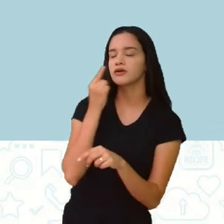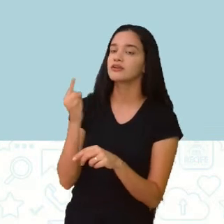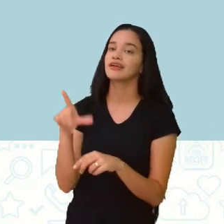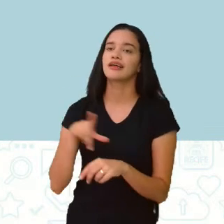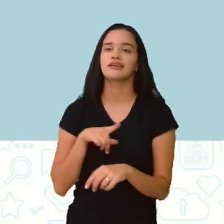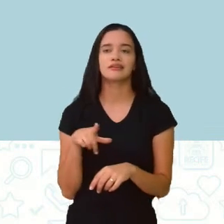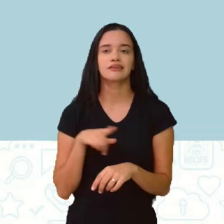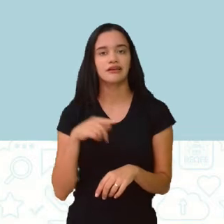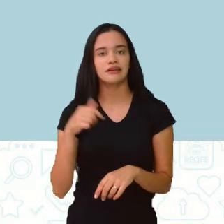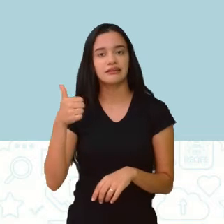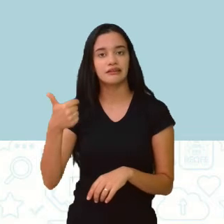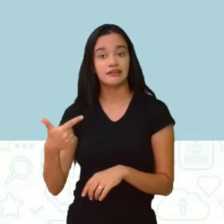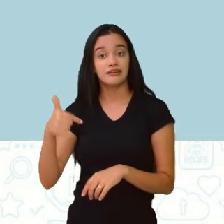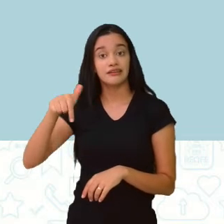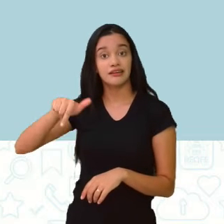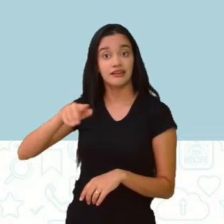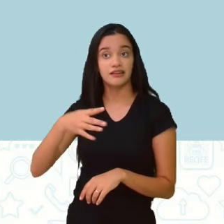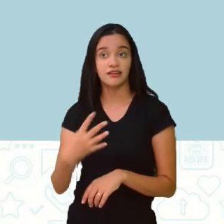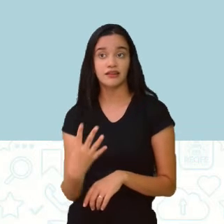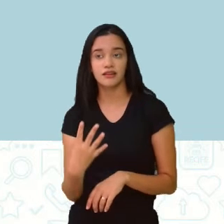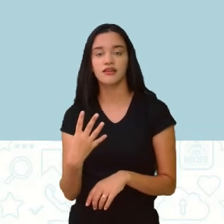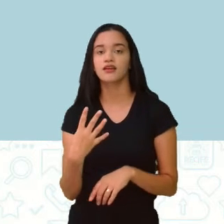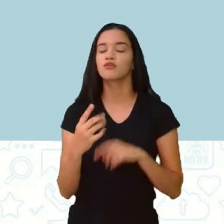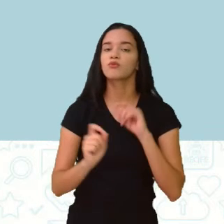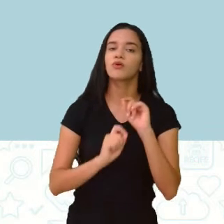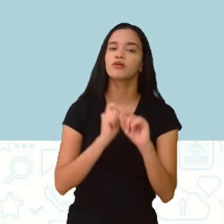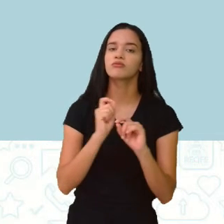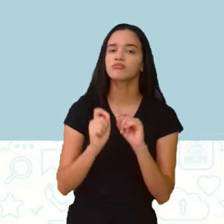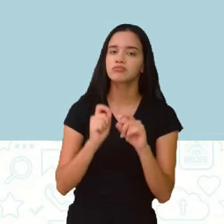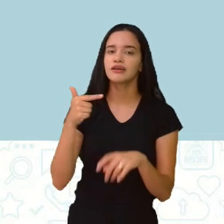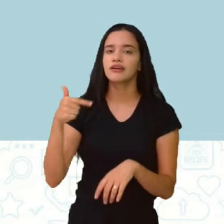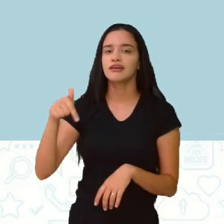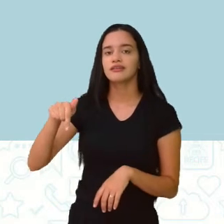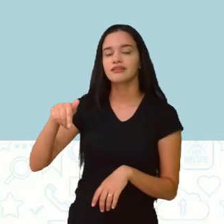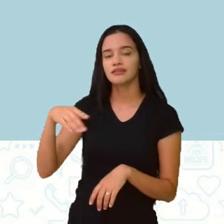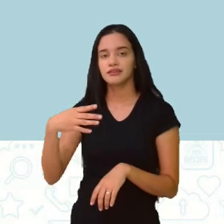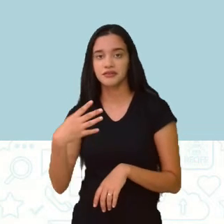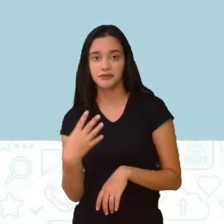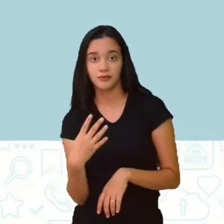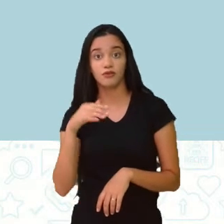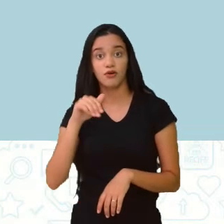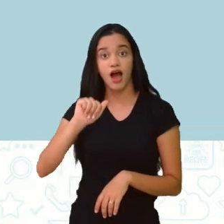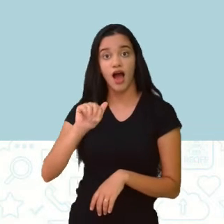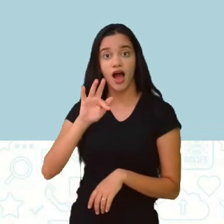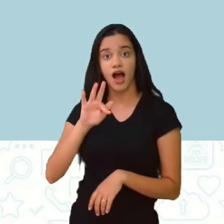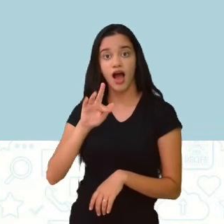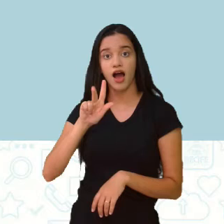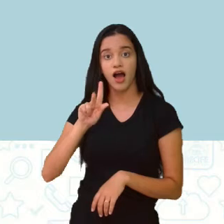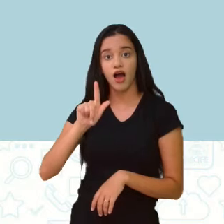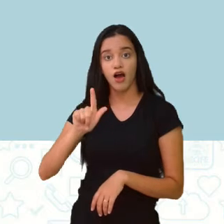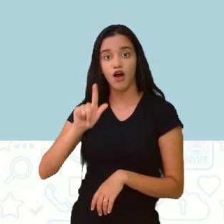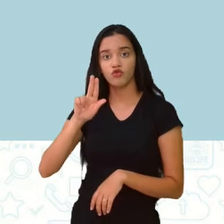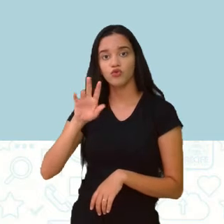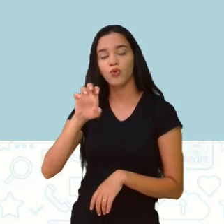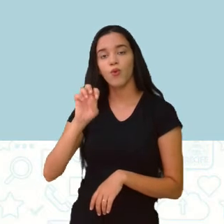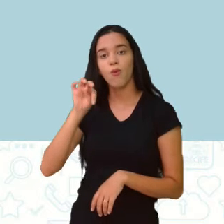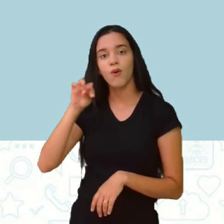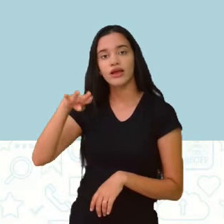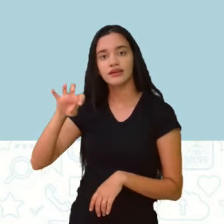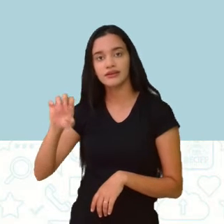possui 74 afluentes. Então, 74 afluentes que ele vem trazendo e